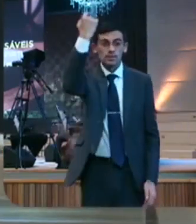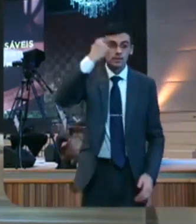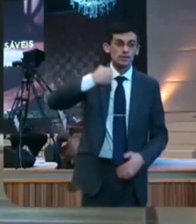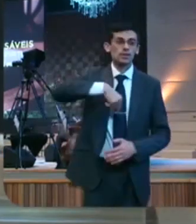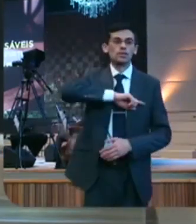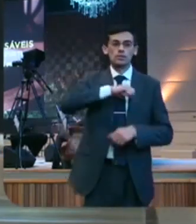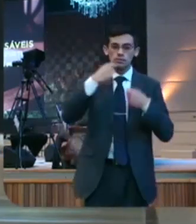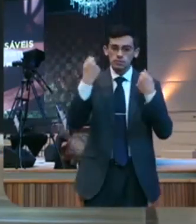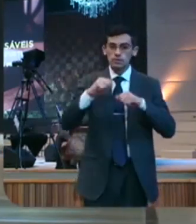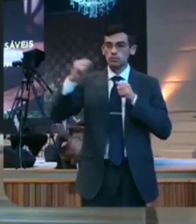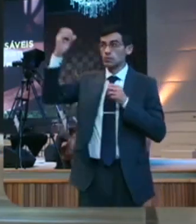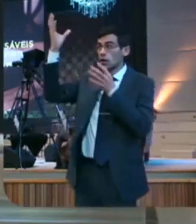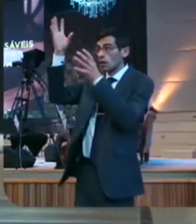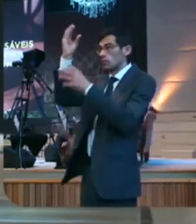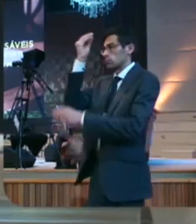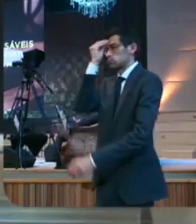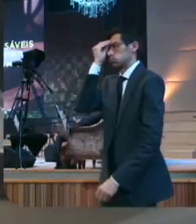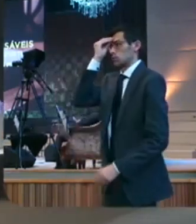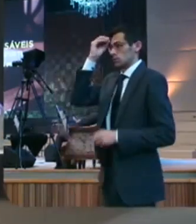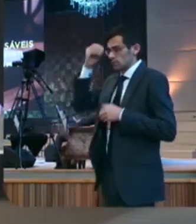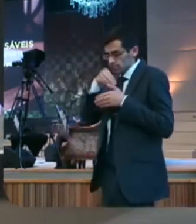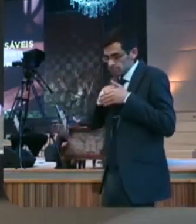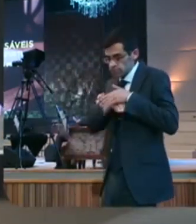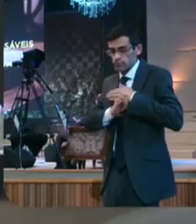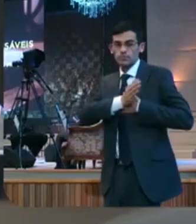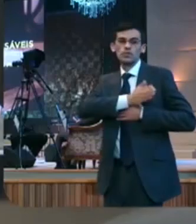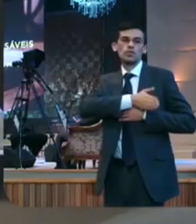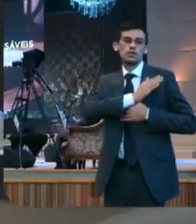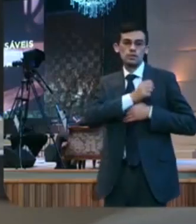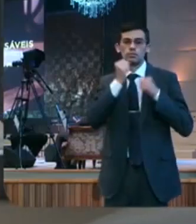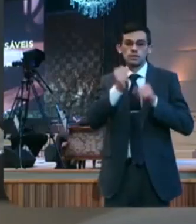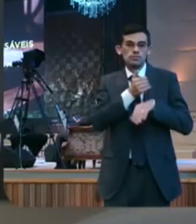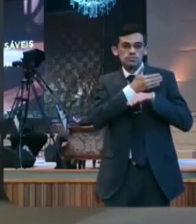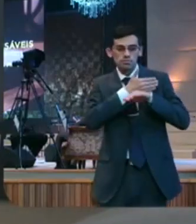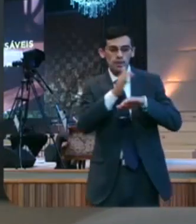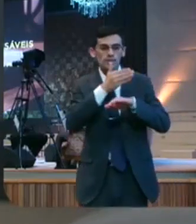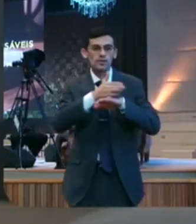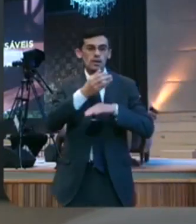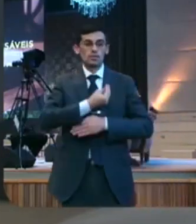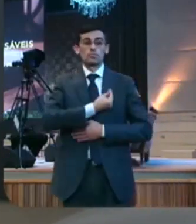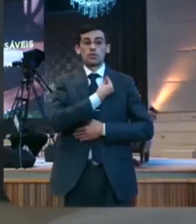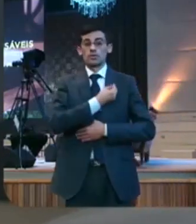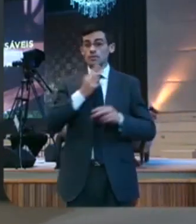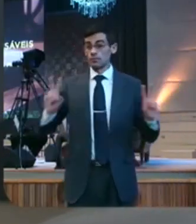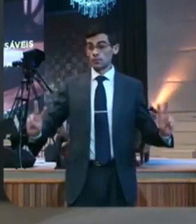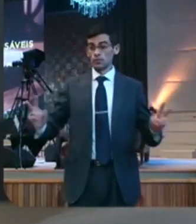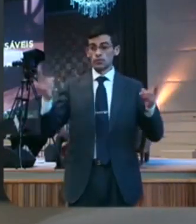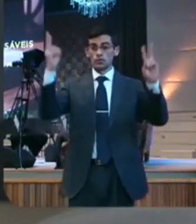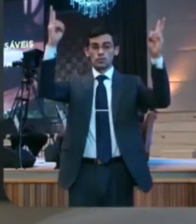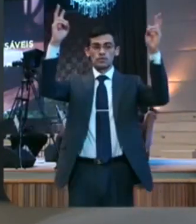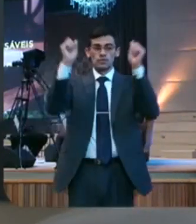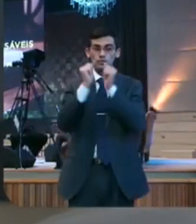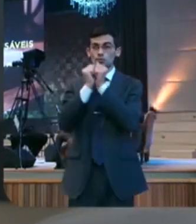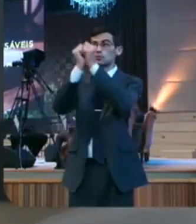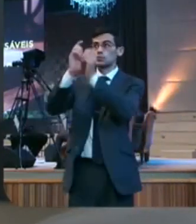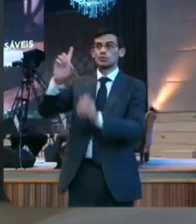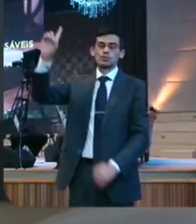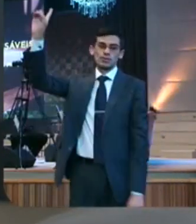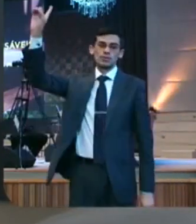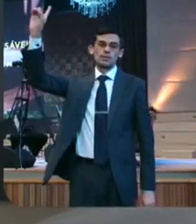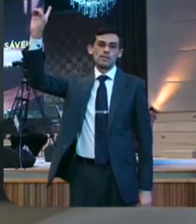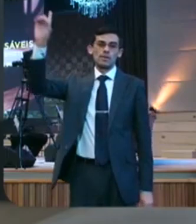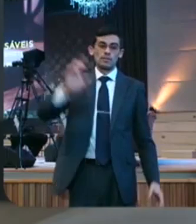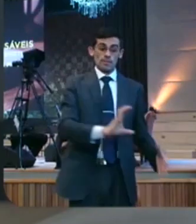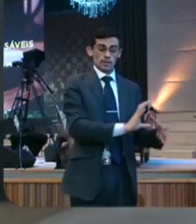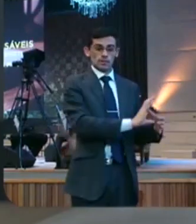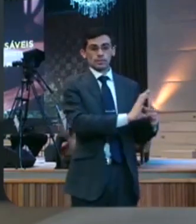tem que incorporar na nossa vida, para que a gente possa viver uma vida vitoriosa. E é nesse contexto